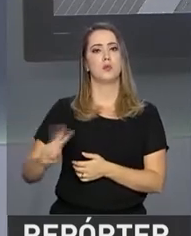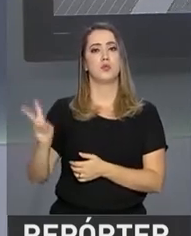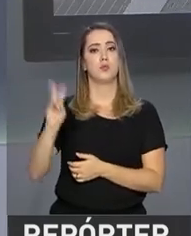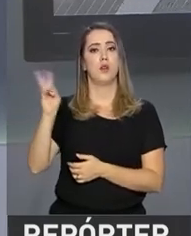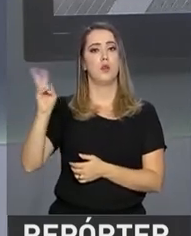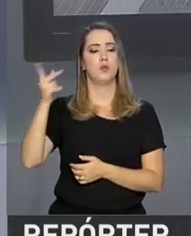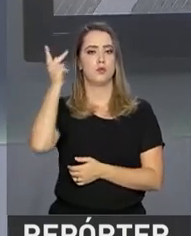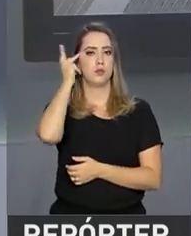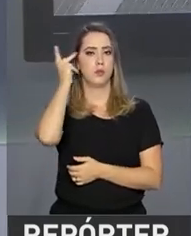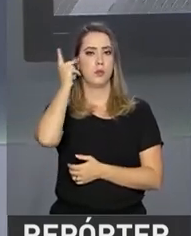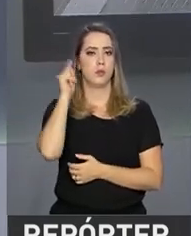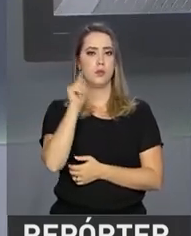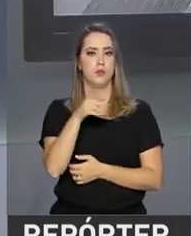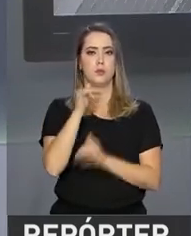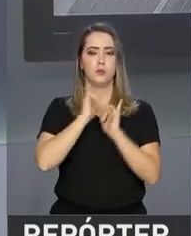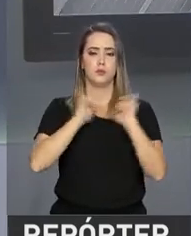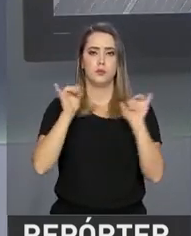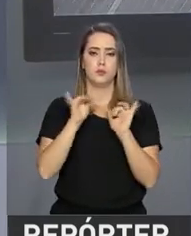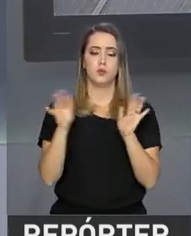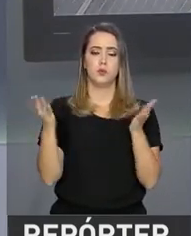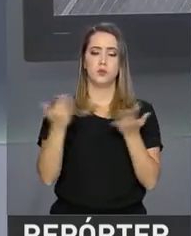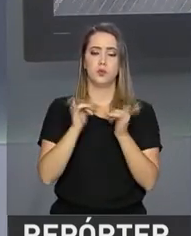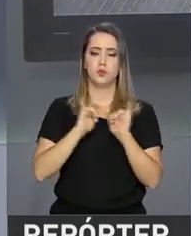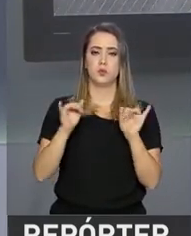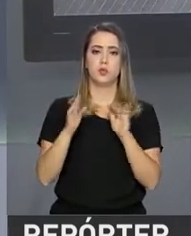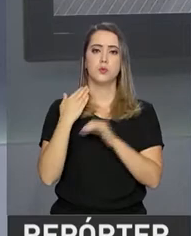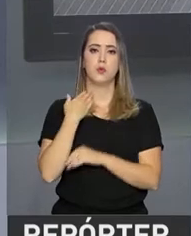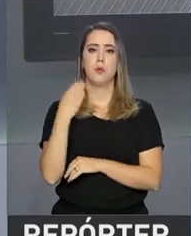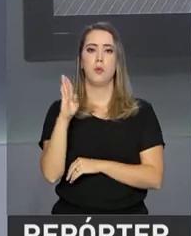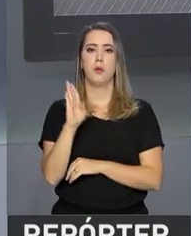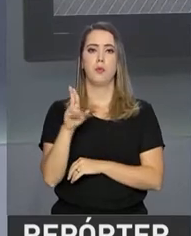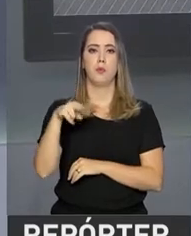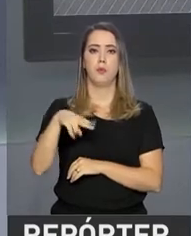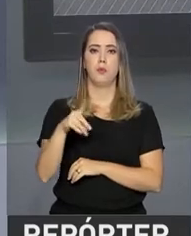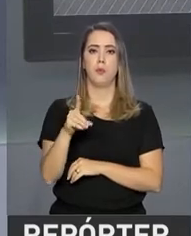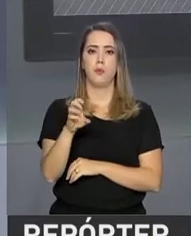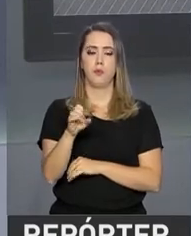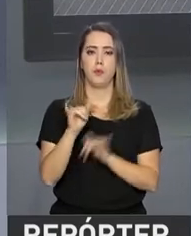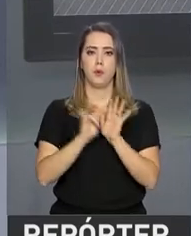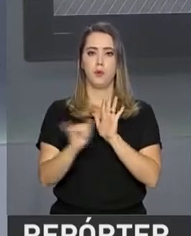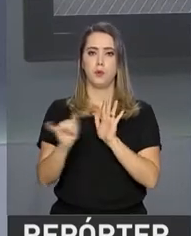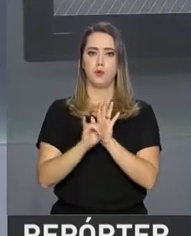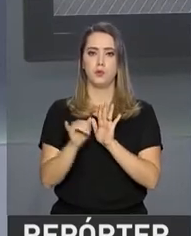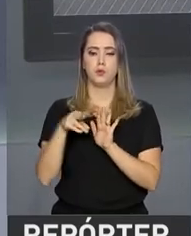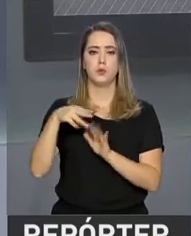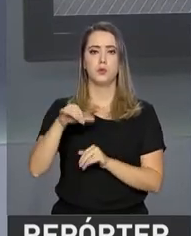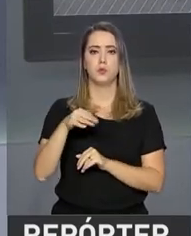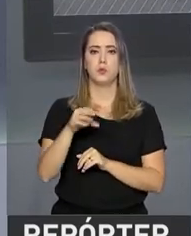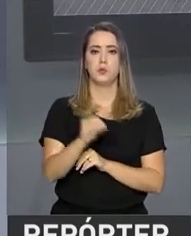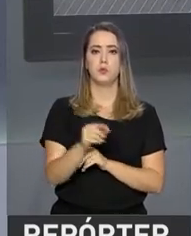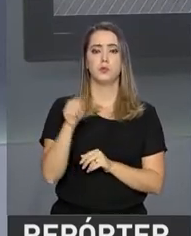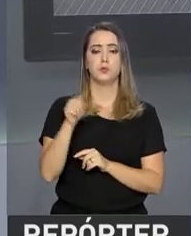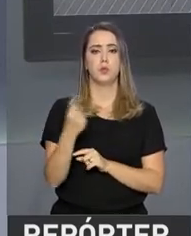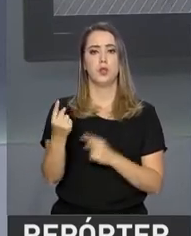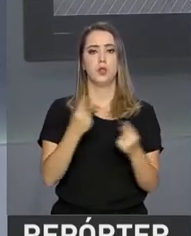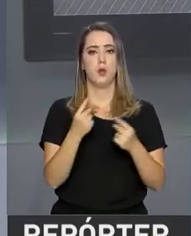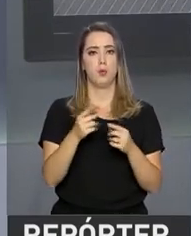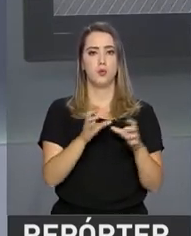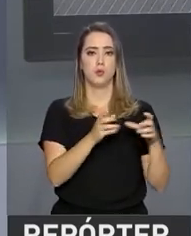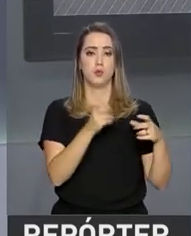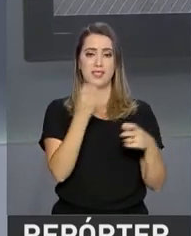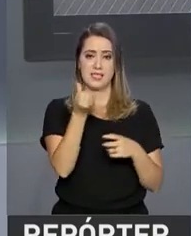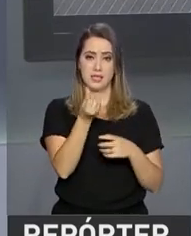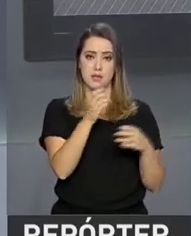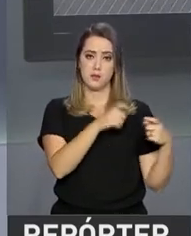são paulo a informação foi divulgada hoje pelo bnds os editais serão publicados ainda em março cada uma das seis distribuidoras